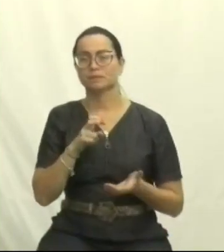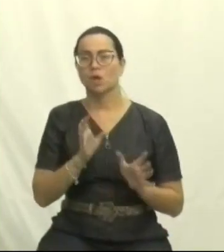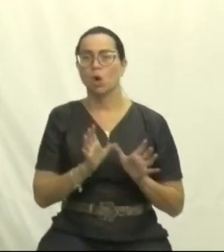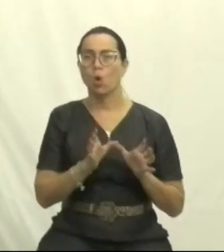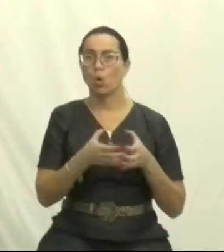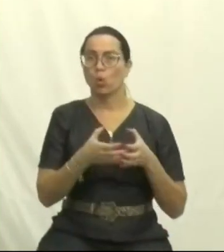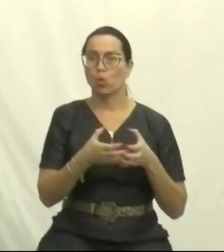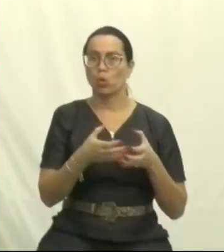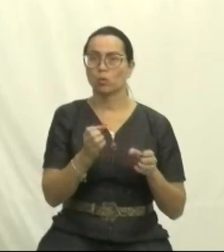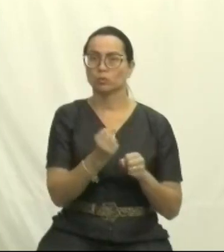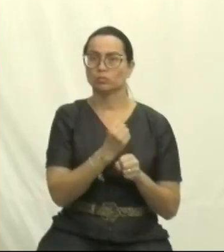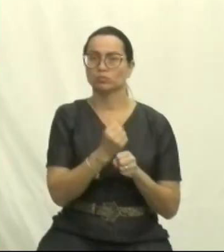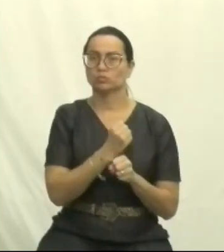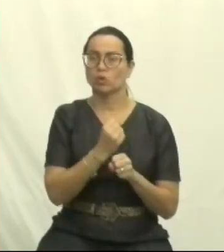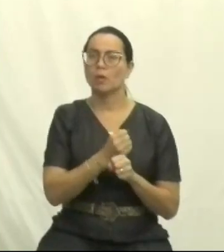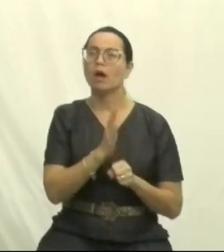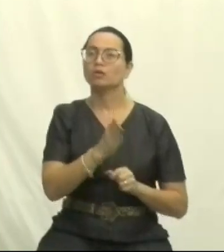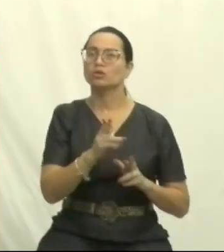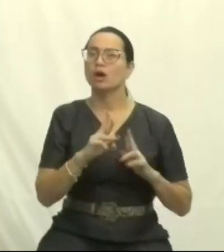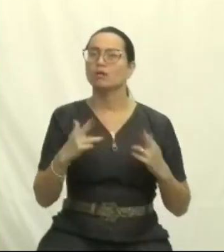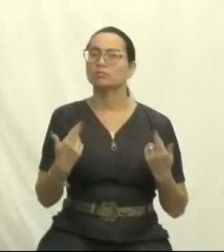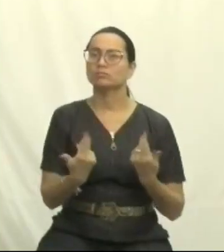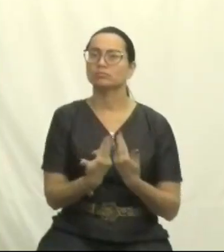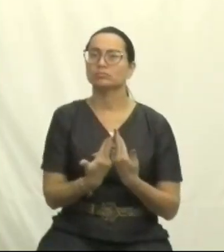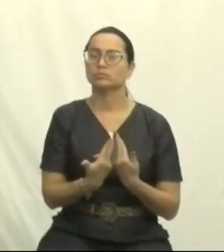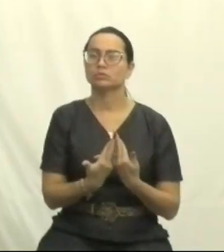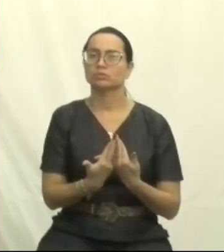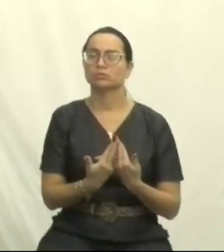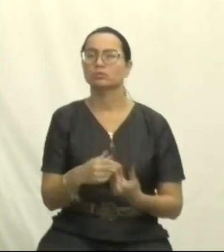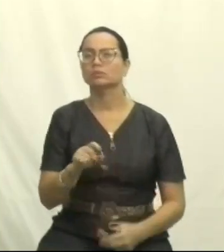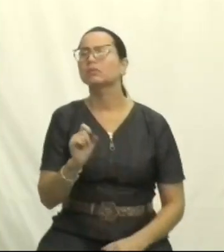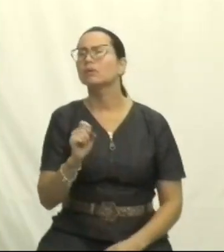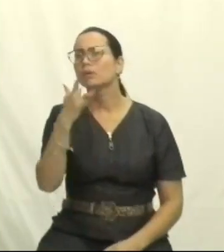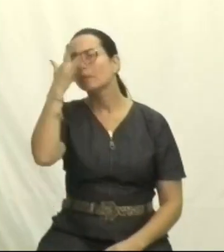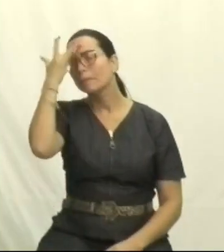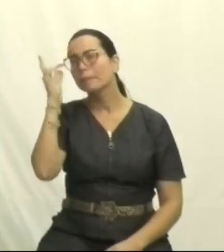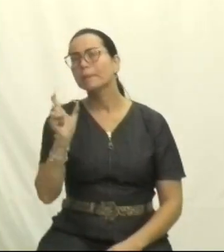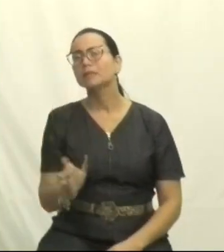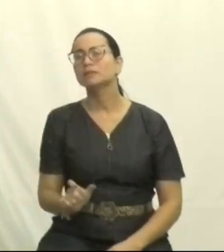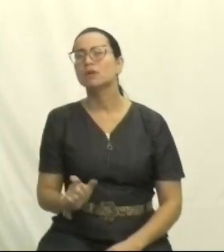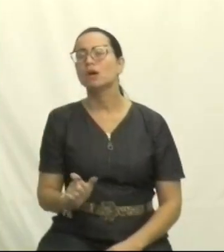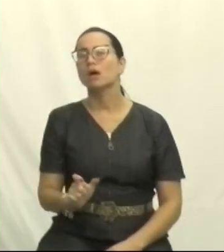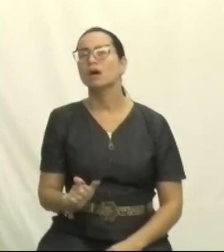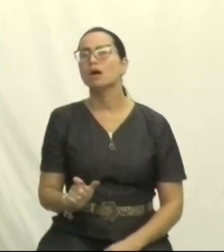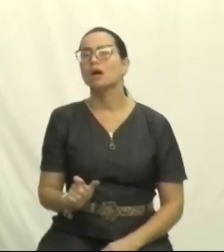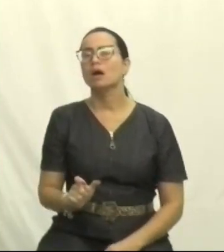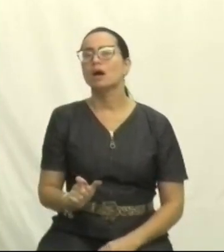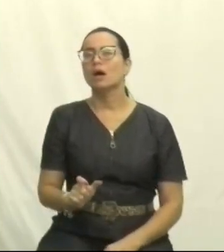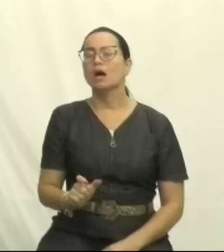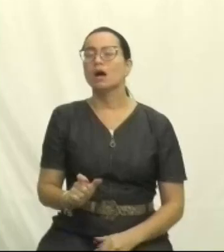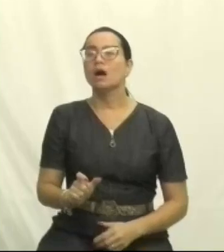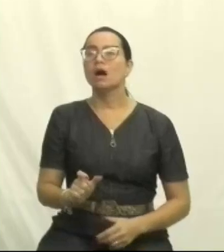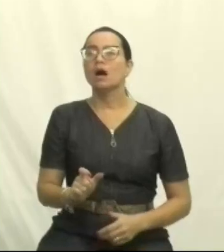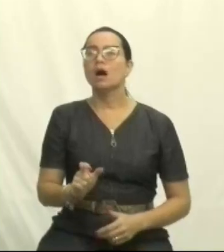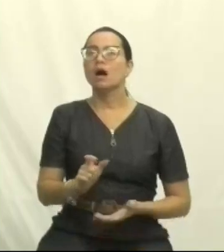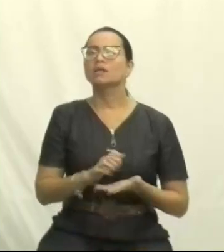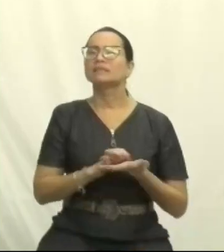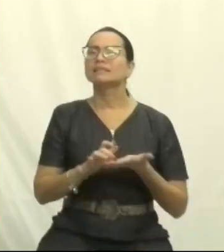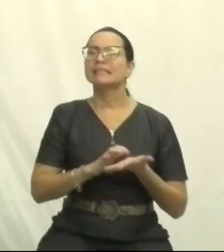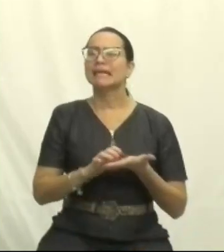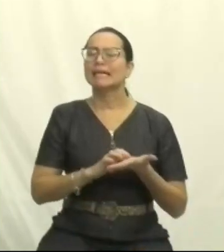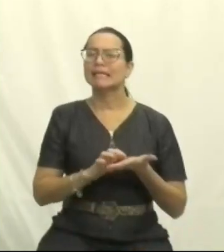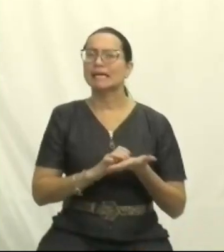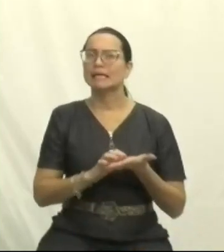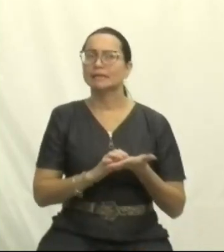esteve reunido com o nosso presidente, ou presidente, perdão, o secretário